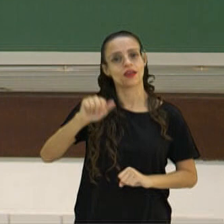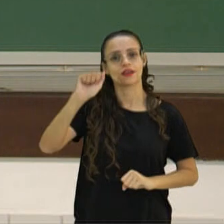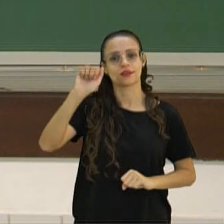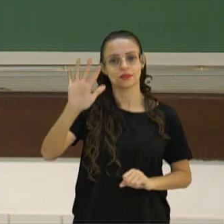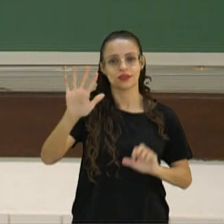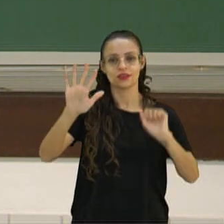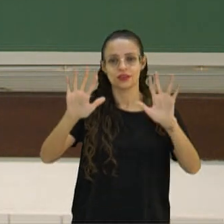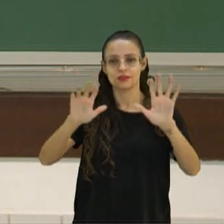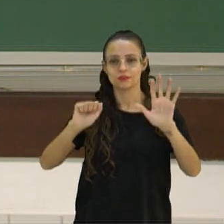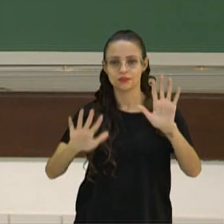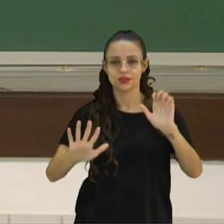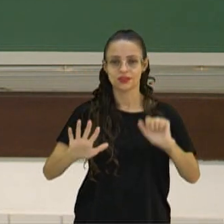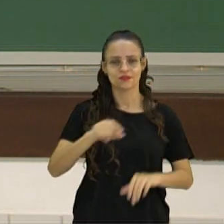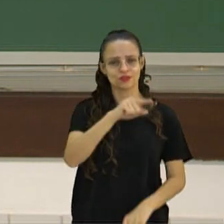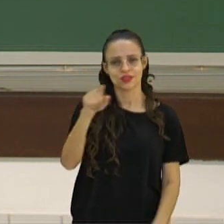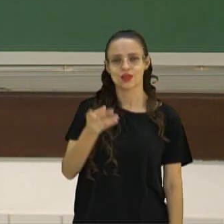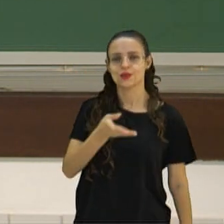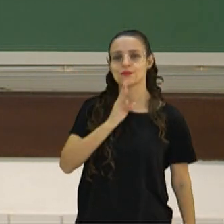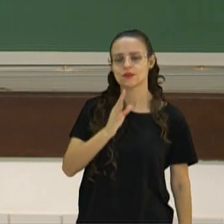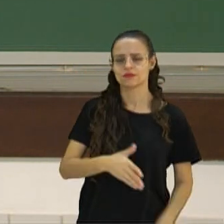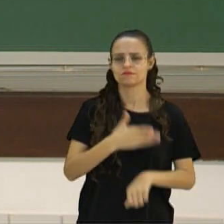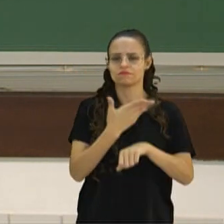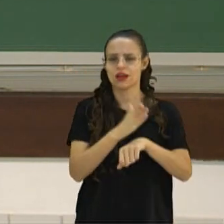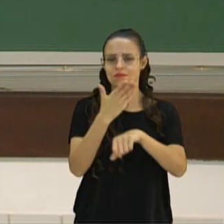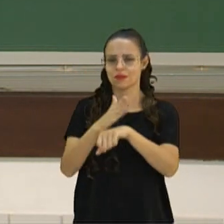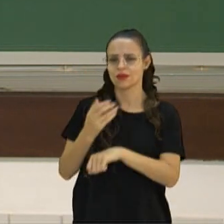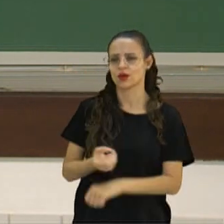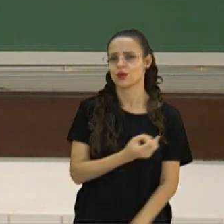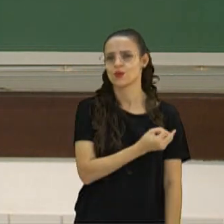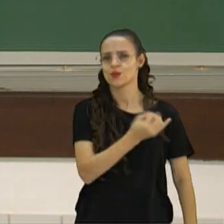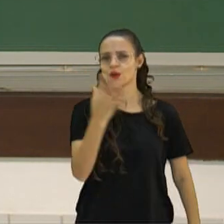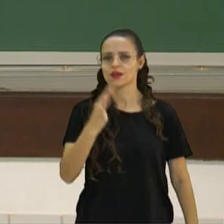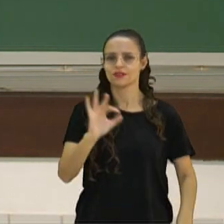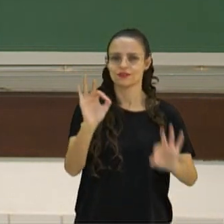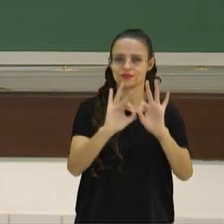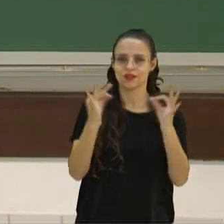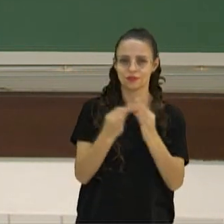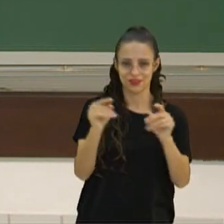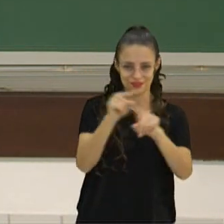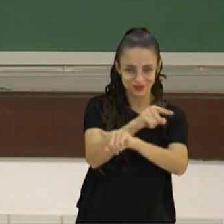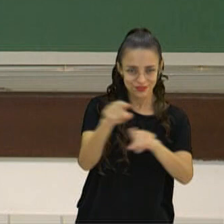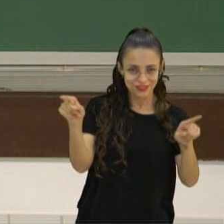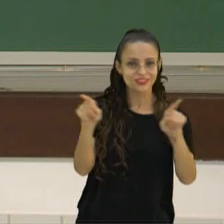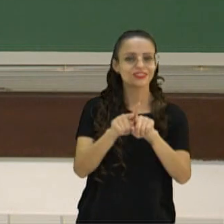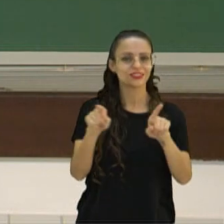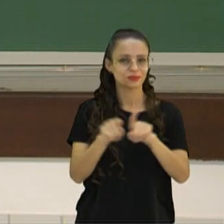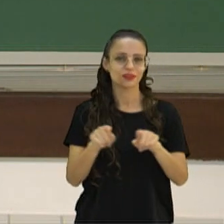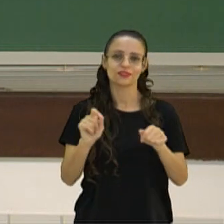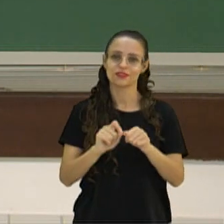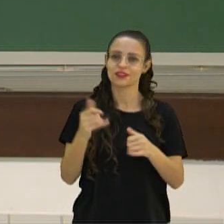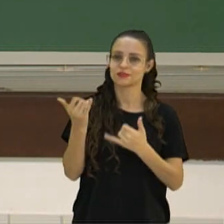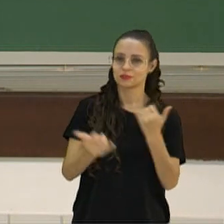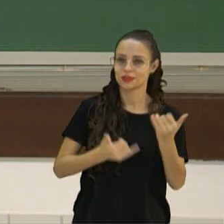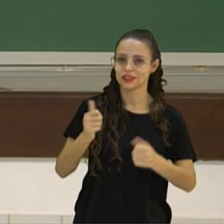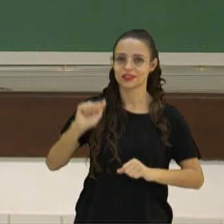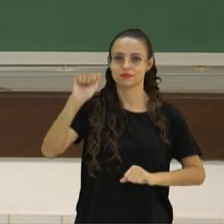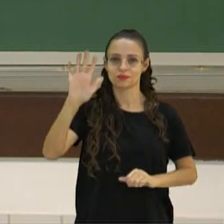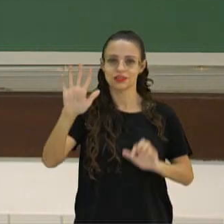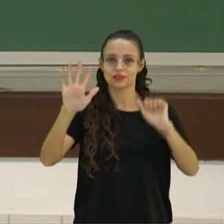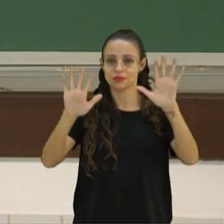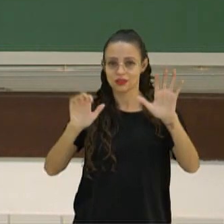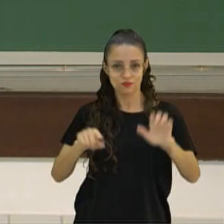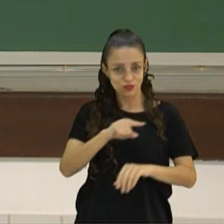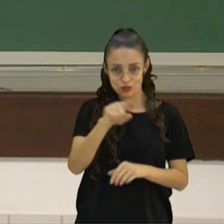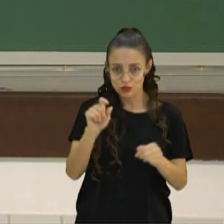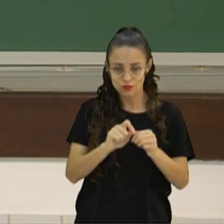Muito conhecida também e praticada aí em muitos lares. De cada um de vocês aí também realiza a brincadeira da mímica. Se não